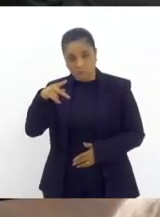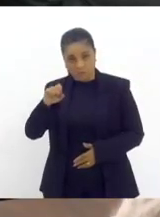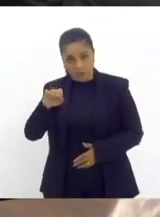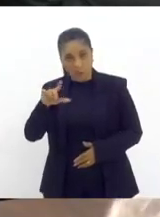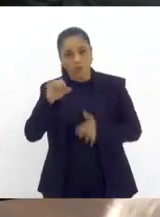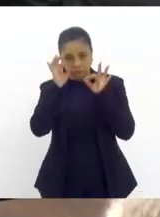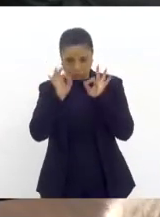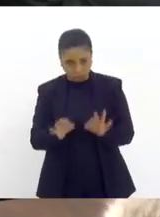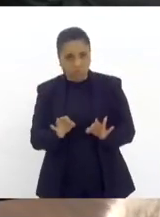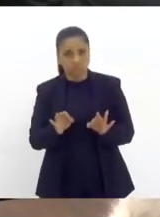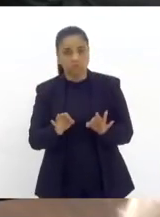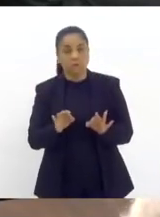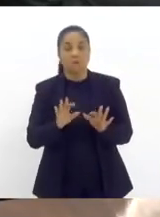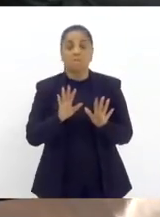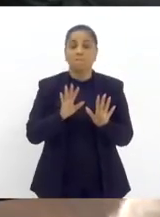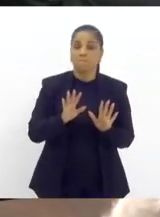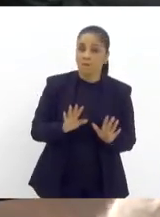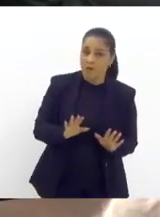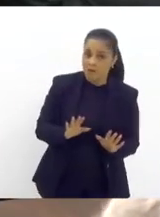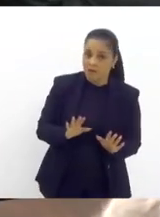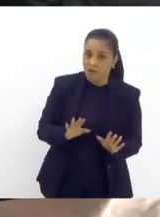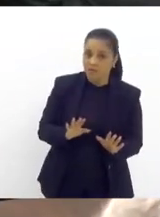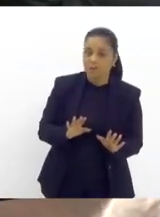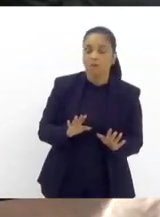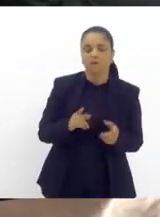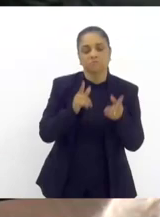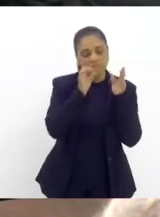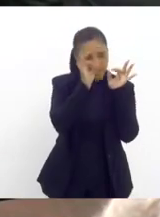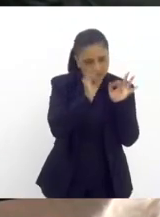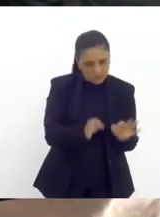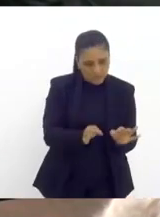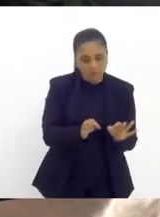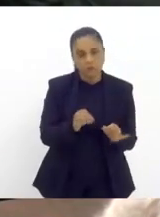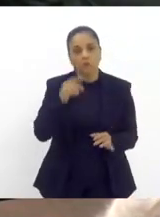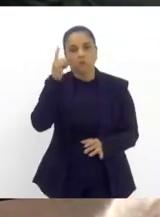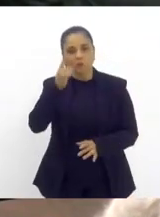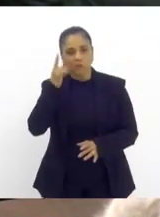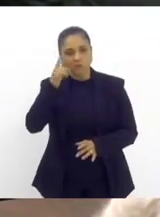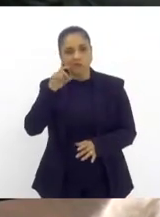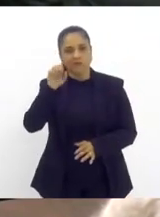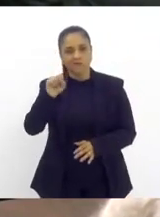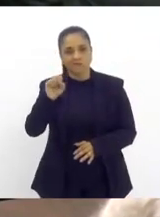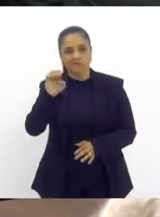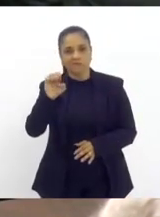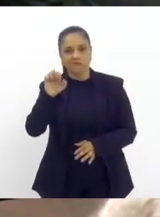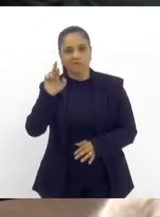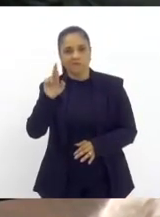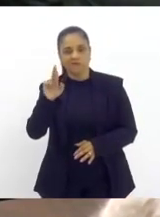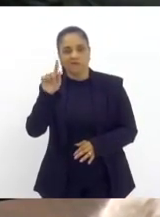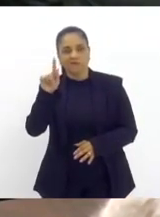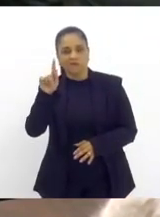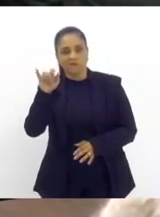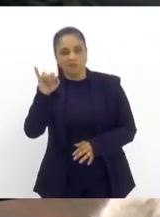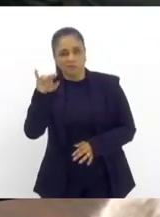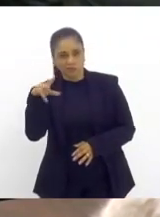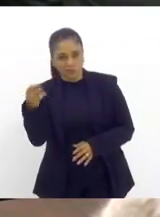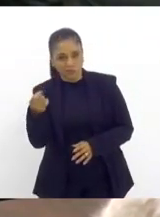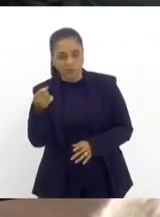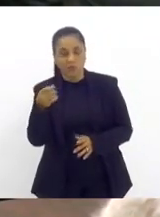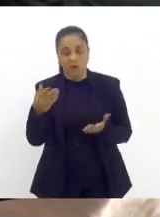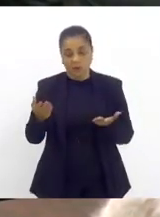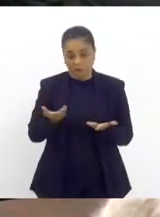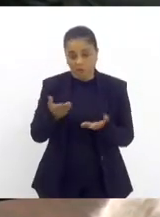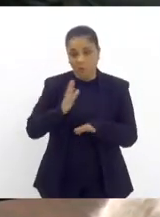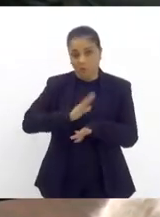entretanto contudo também está correto Deputado Dr Serginho porque nesse momento o Deputado Luiz